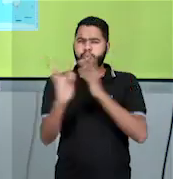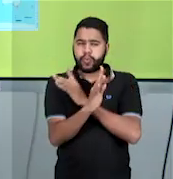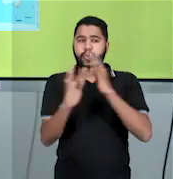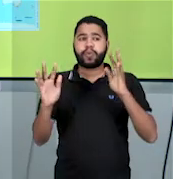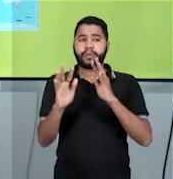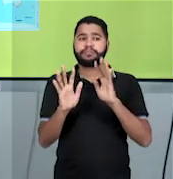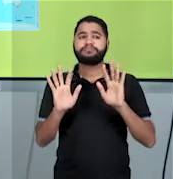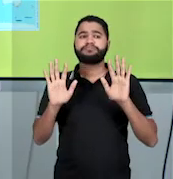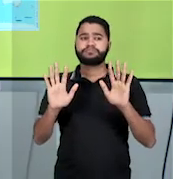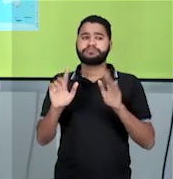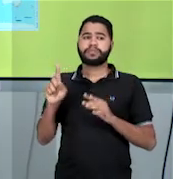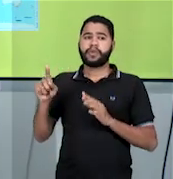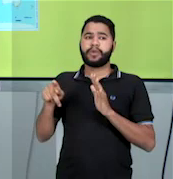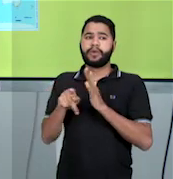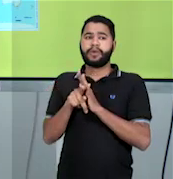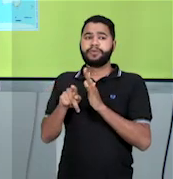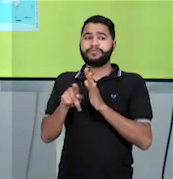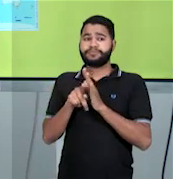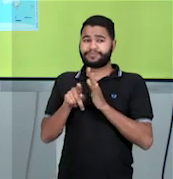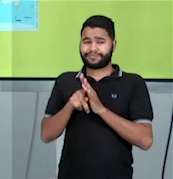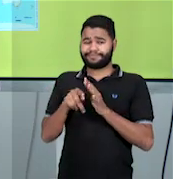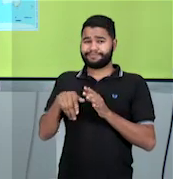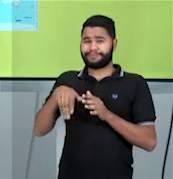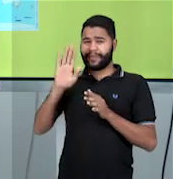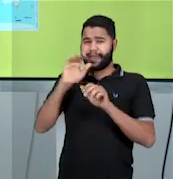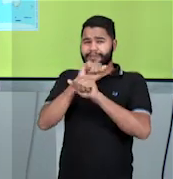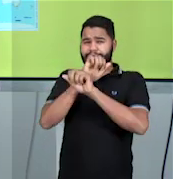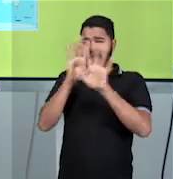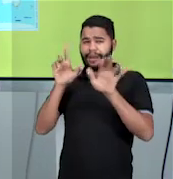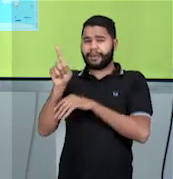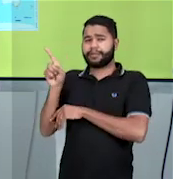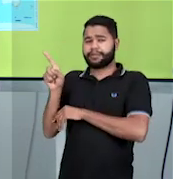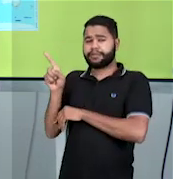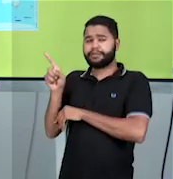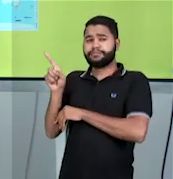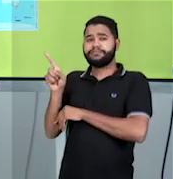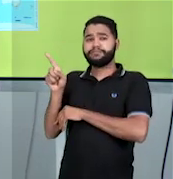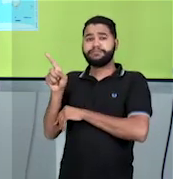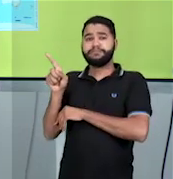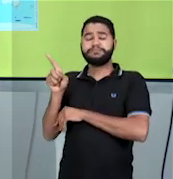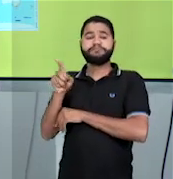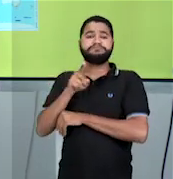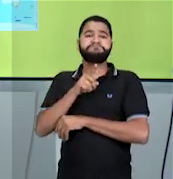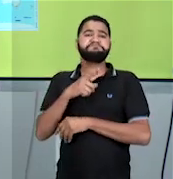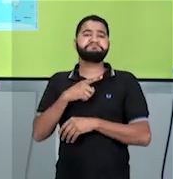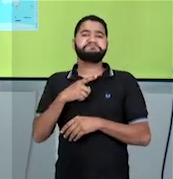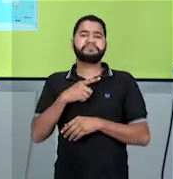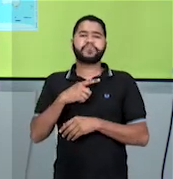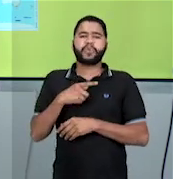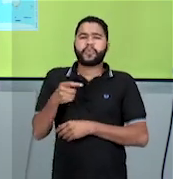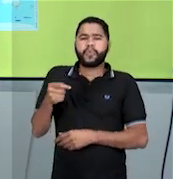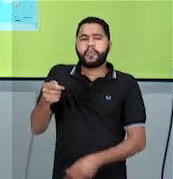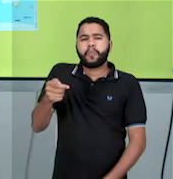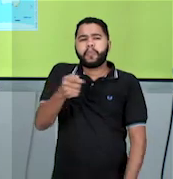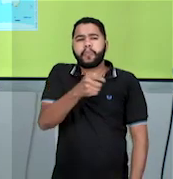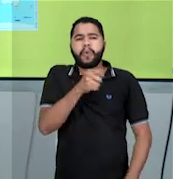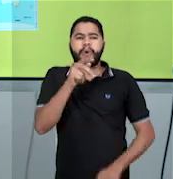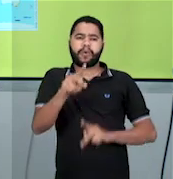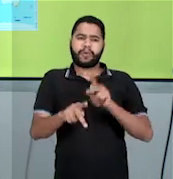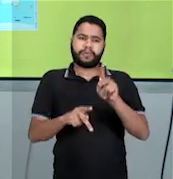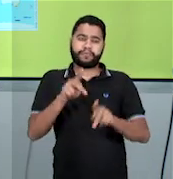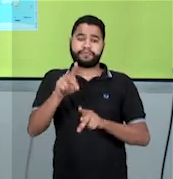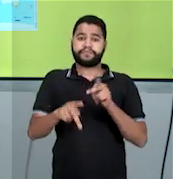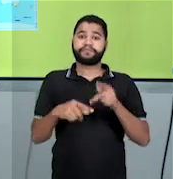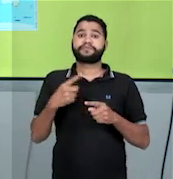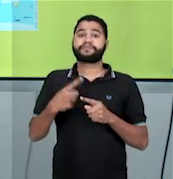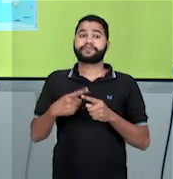Em compensação, as tonalidades mais claras, vocês podem reparar, são as regiões onde você tem uma baixa concentração populacional. Por